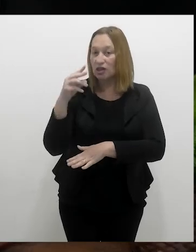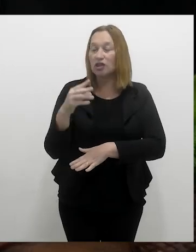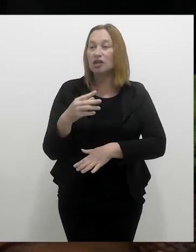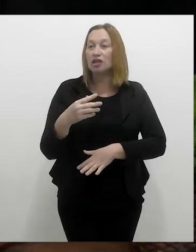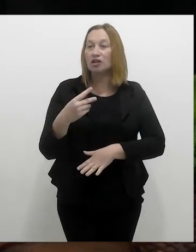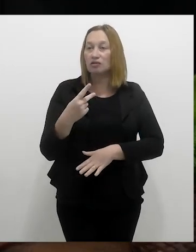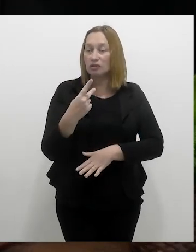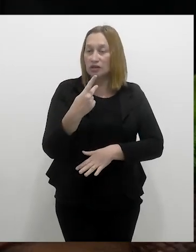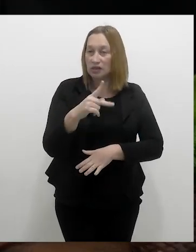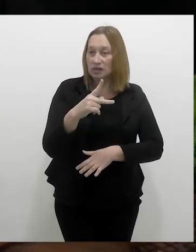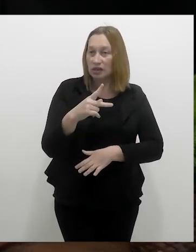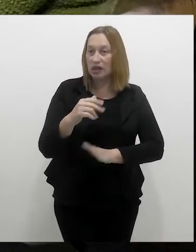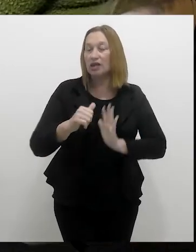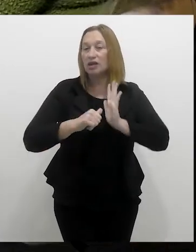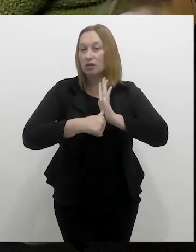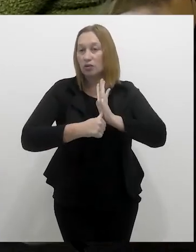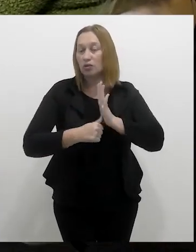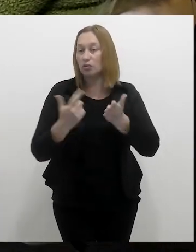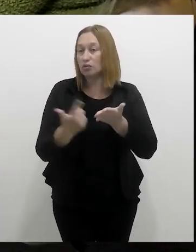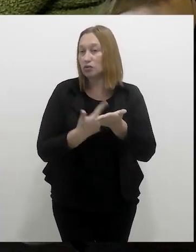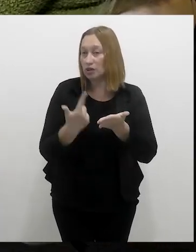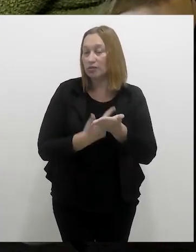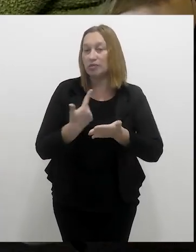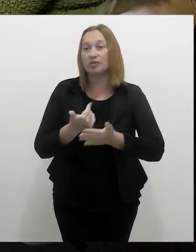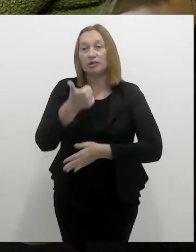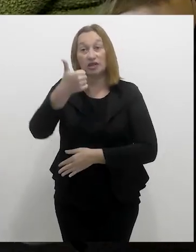que você tem com as outras 10?